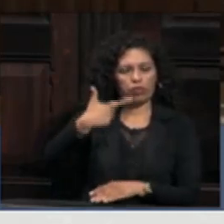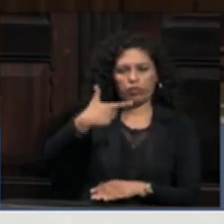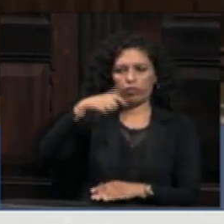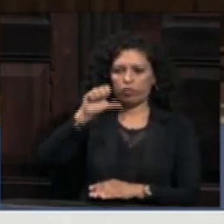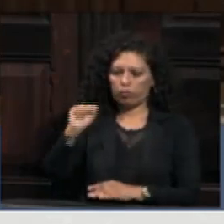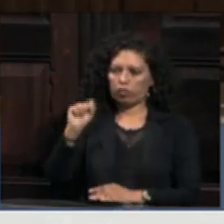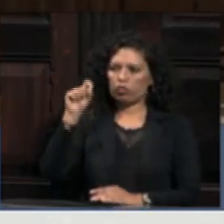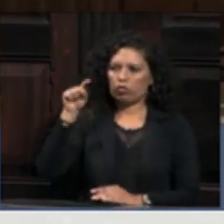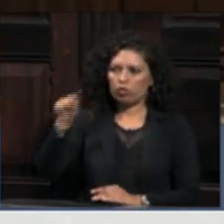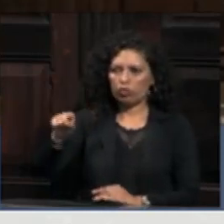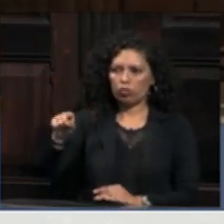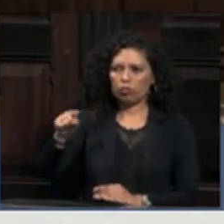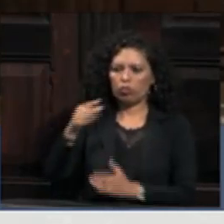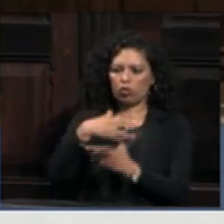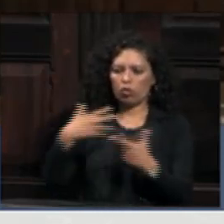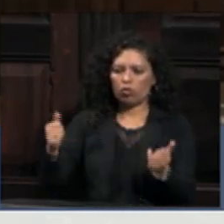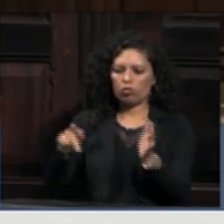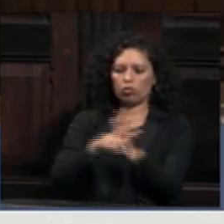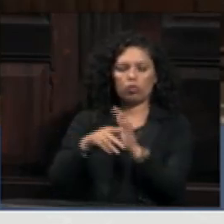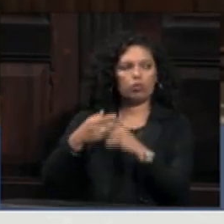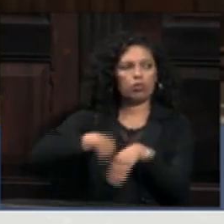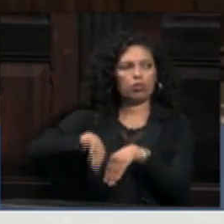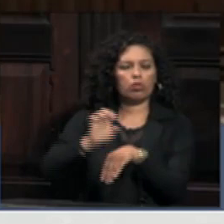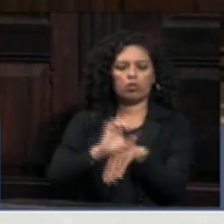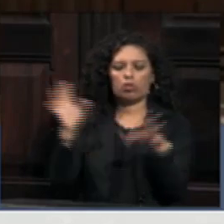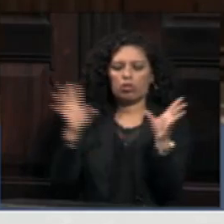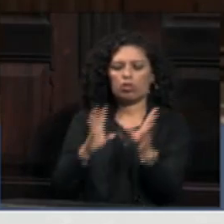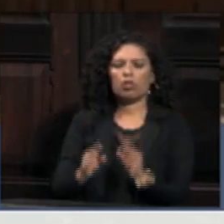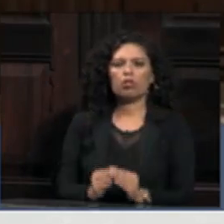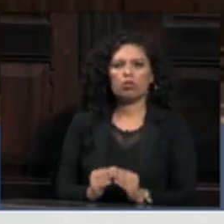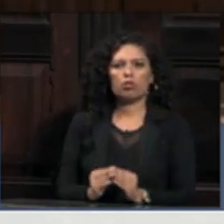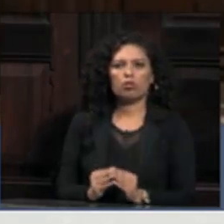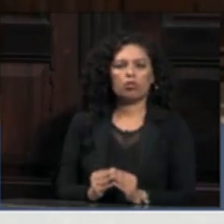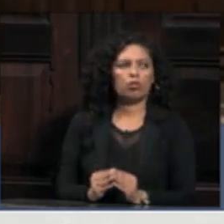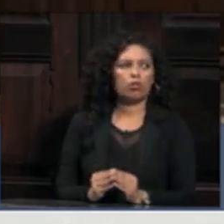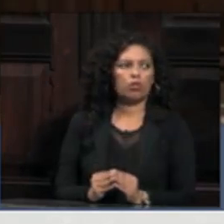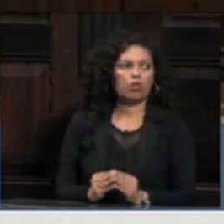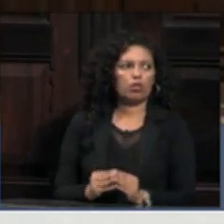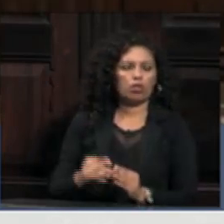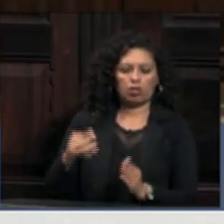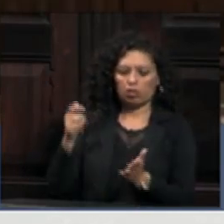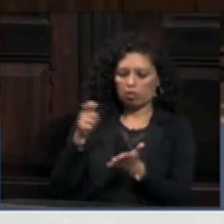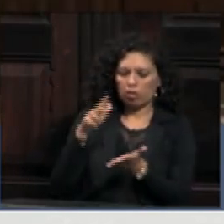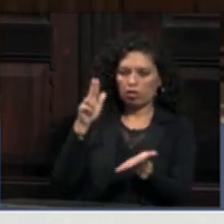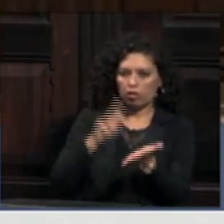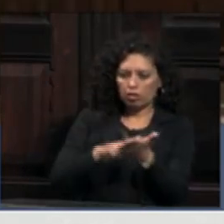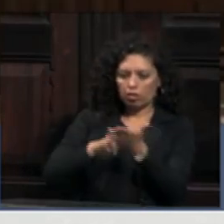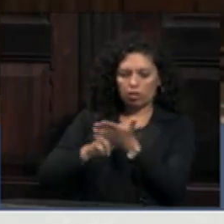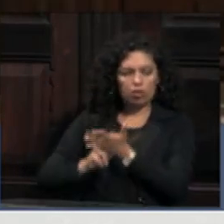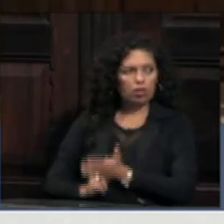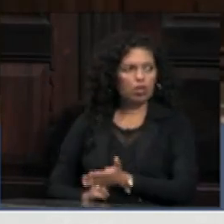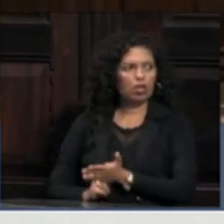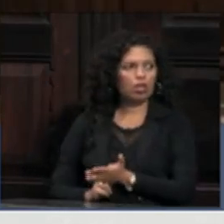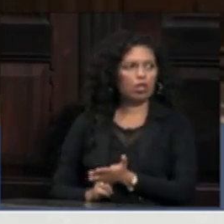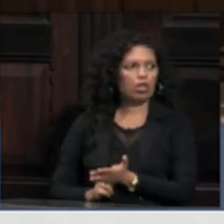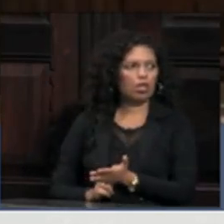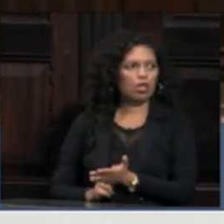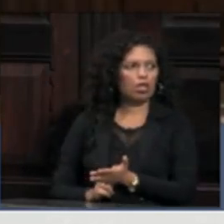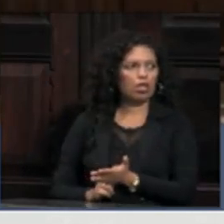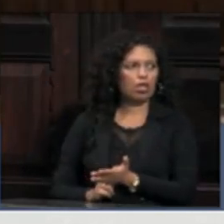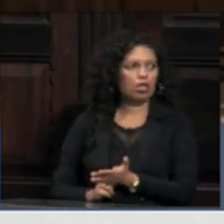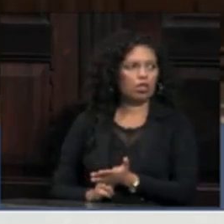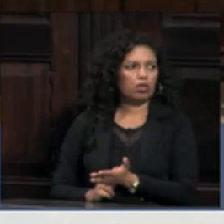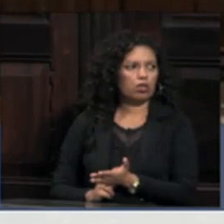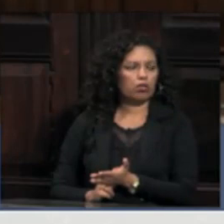mil benefícios fiscais. E para concluir, senhor presidente, nessa carta aberta, eu propus